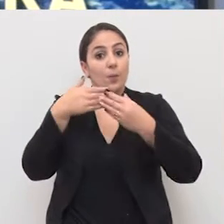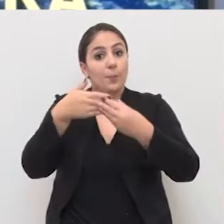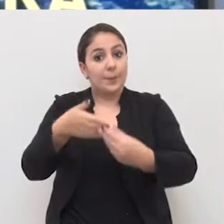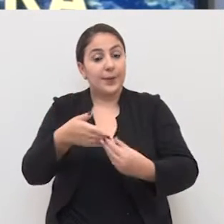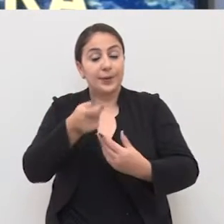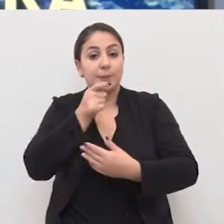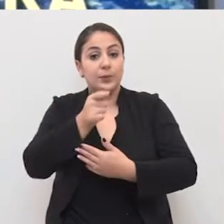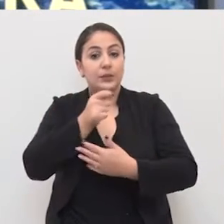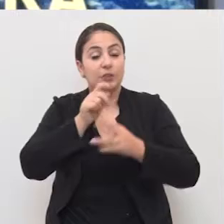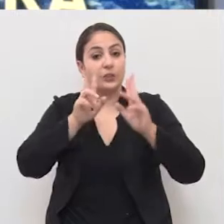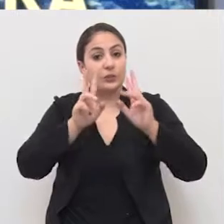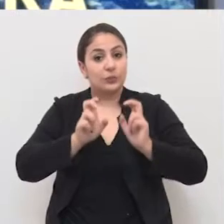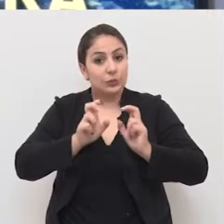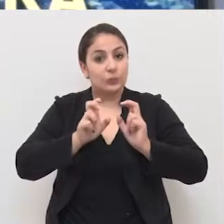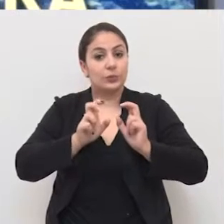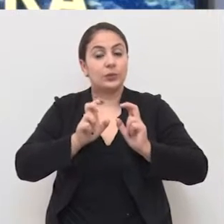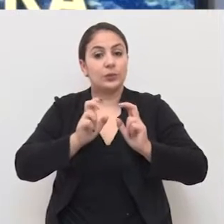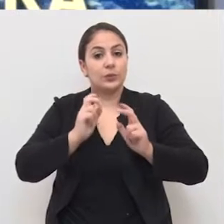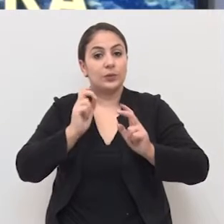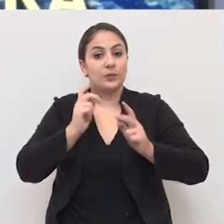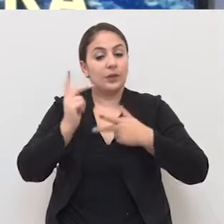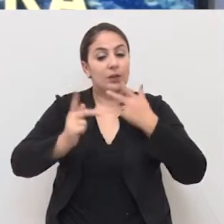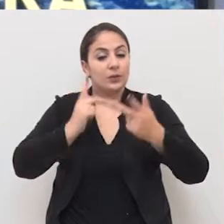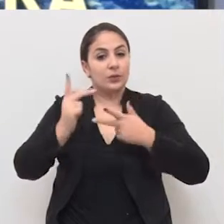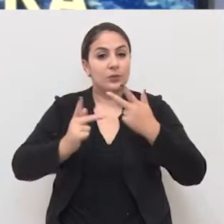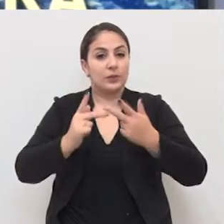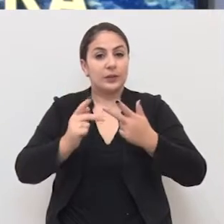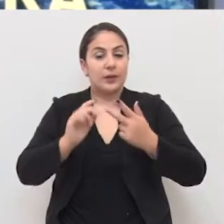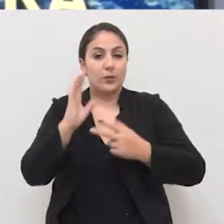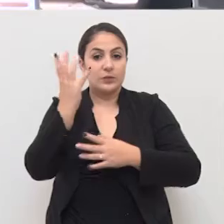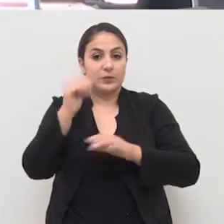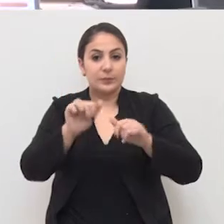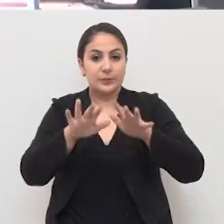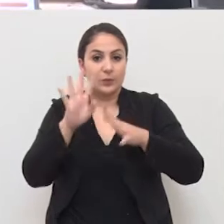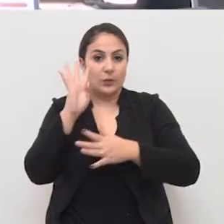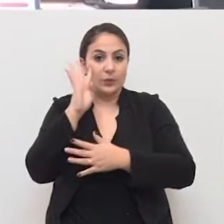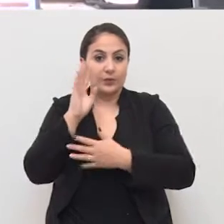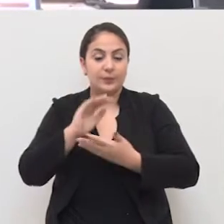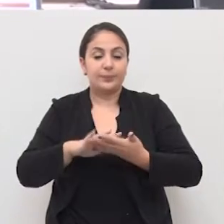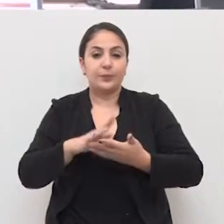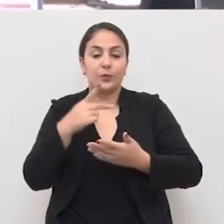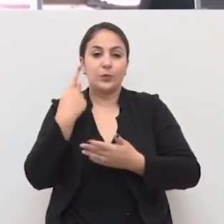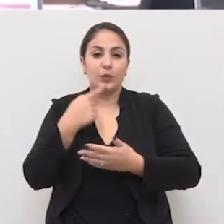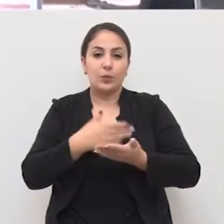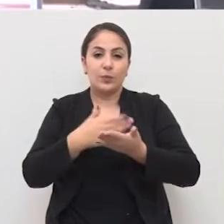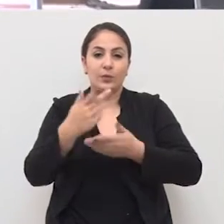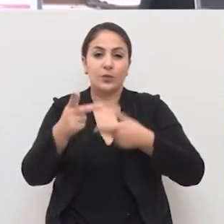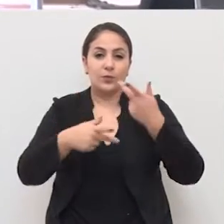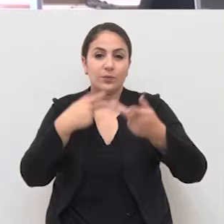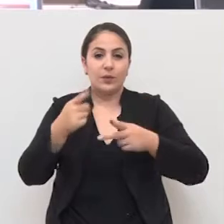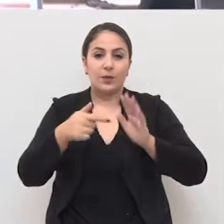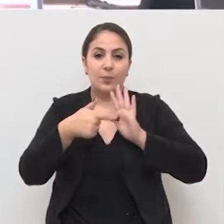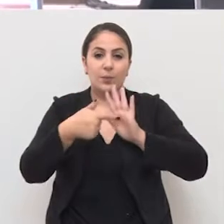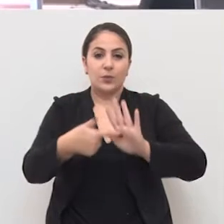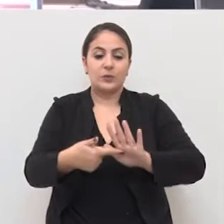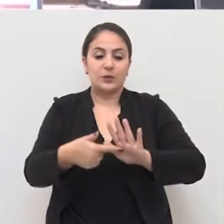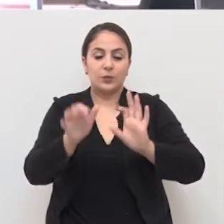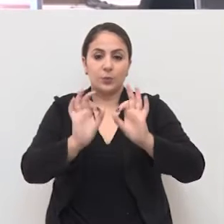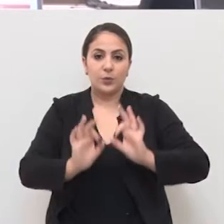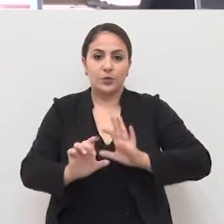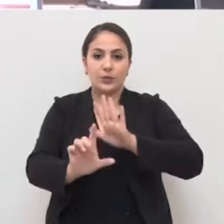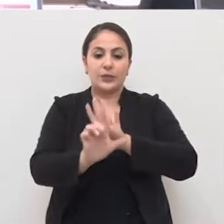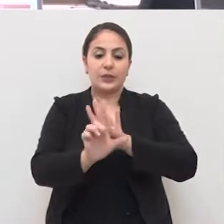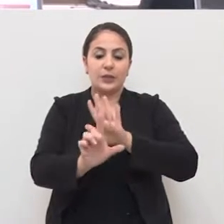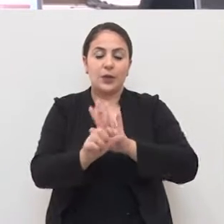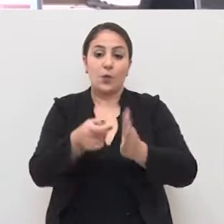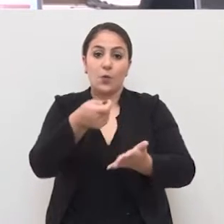um resumo do pronunciamento que aconteceu na plenária de quarta-feira. O parlamentar iniciou seu discurso apresentando